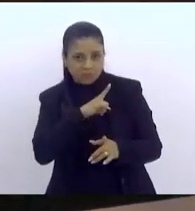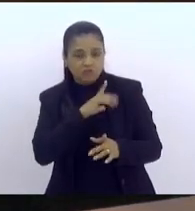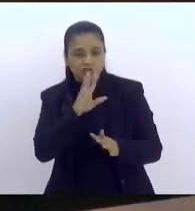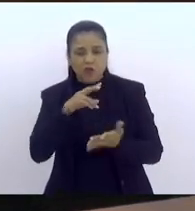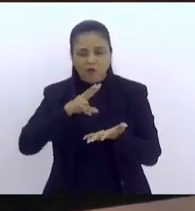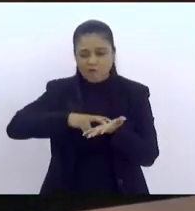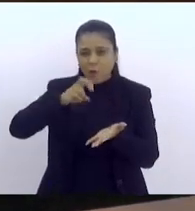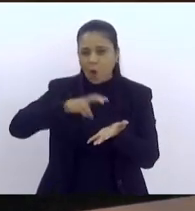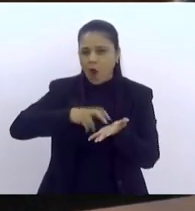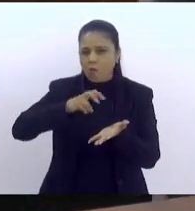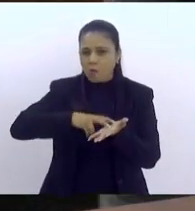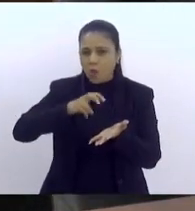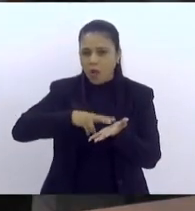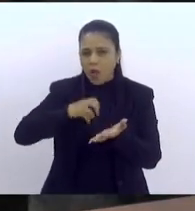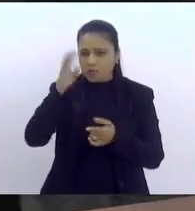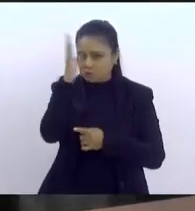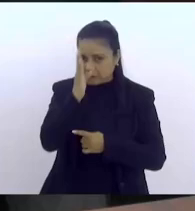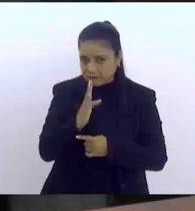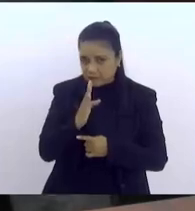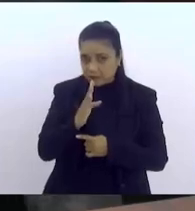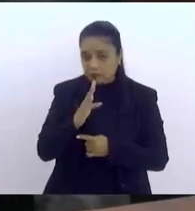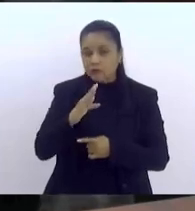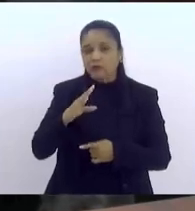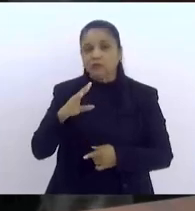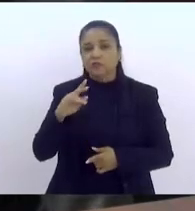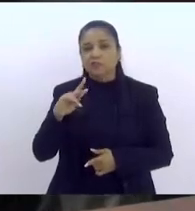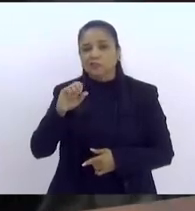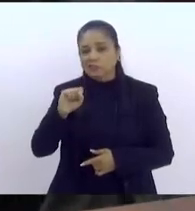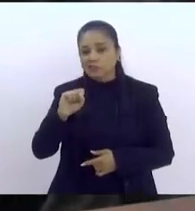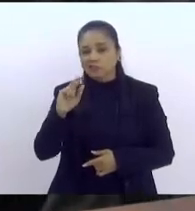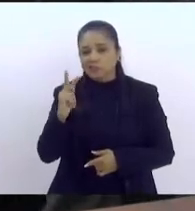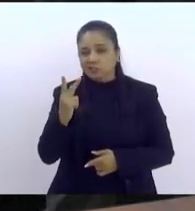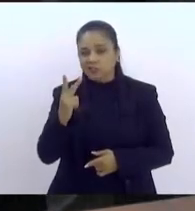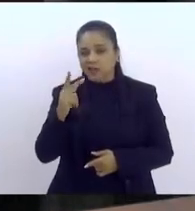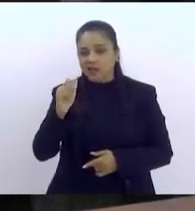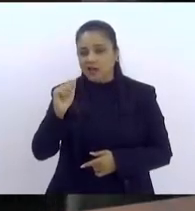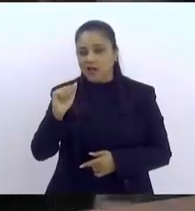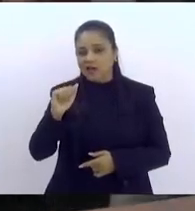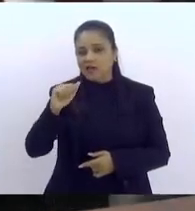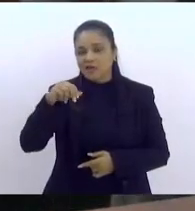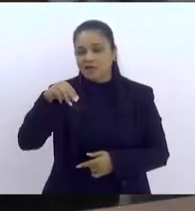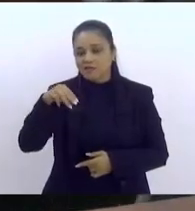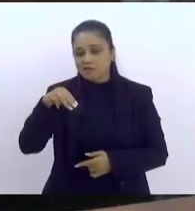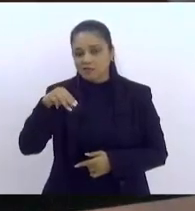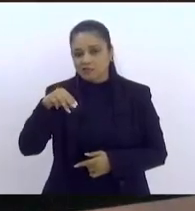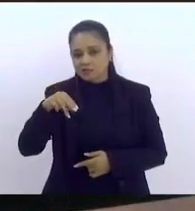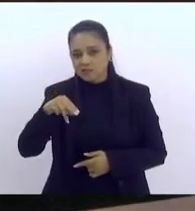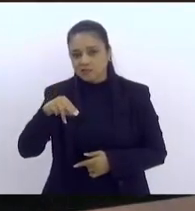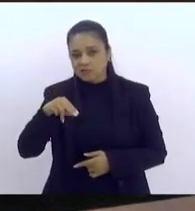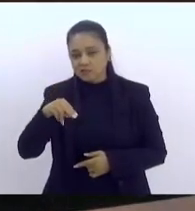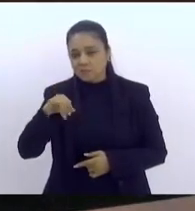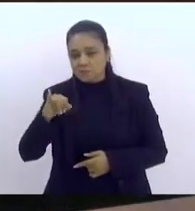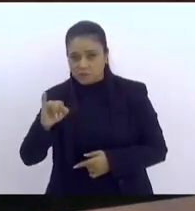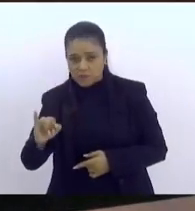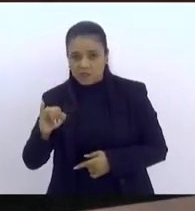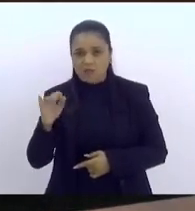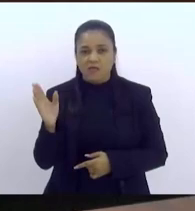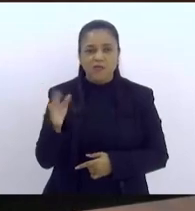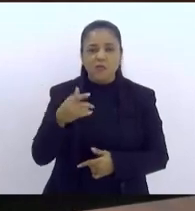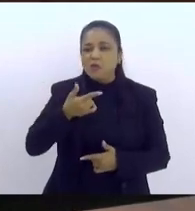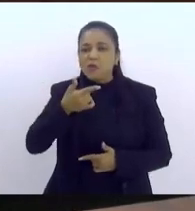vocabulário tanto o sashimi, quanto o sashi, quanto todas as